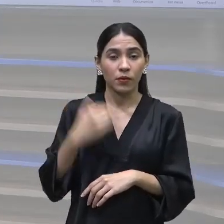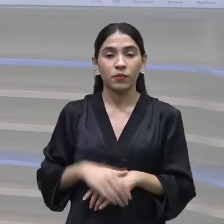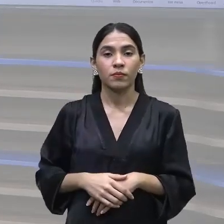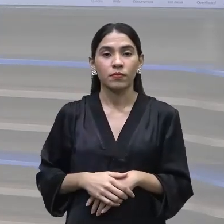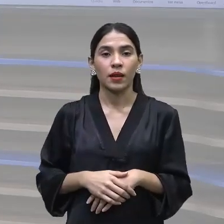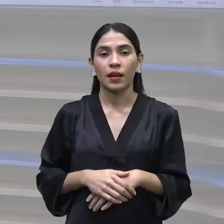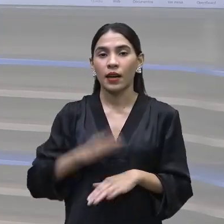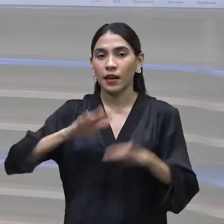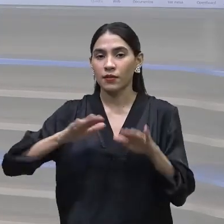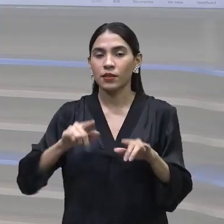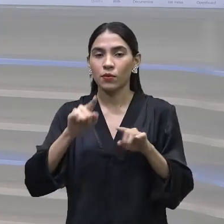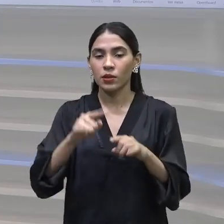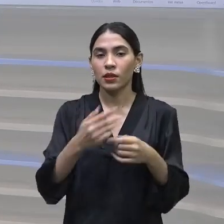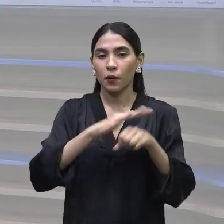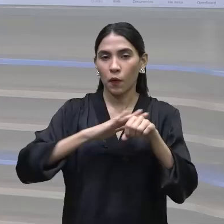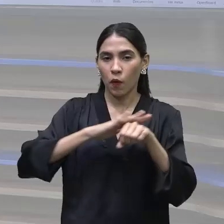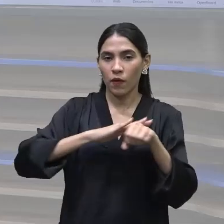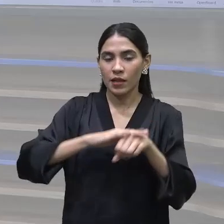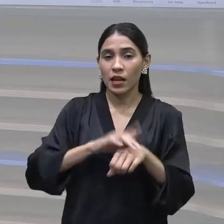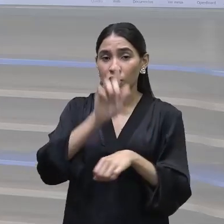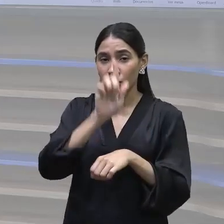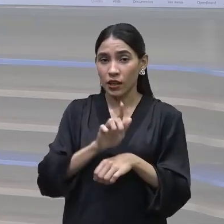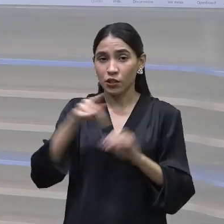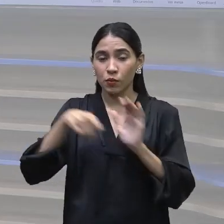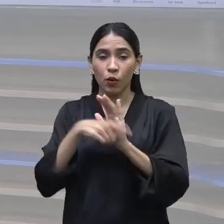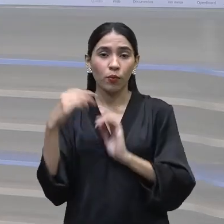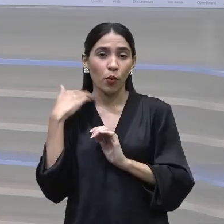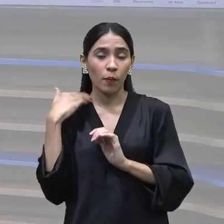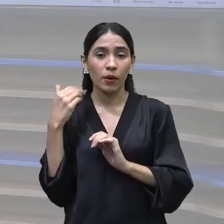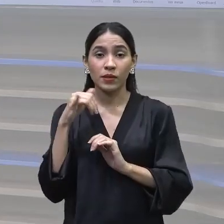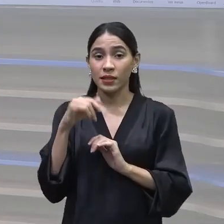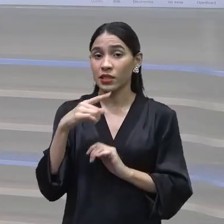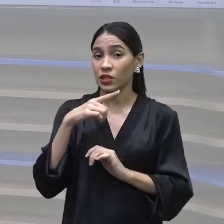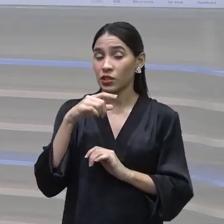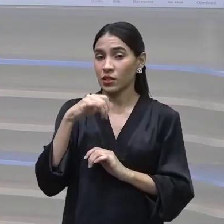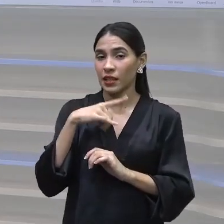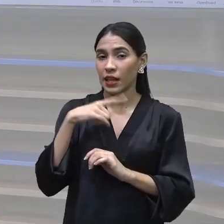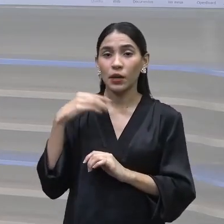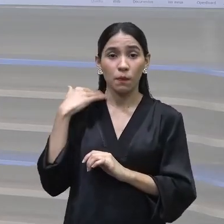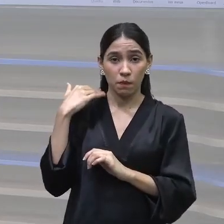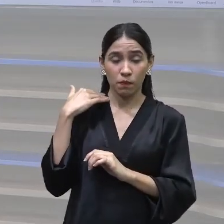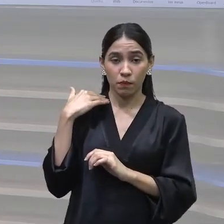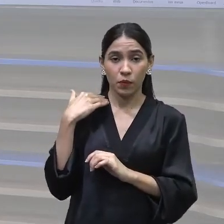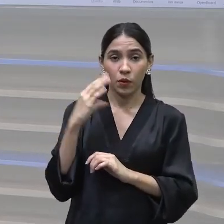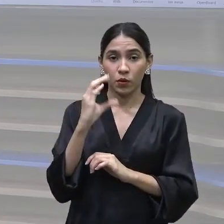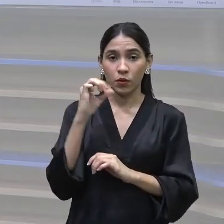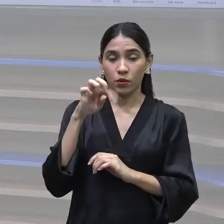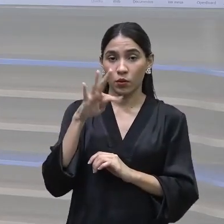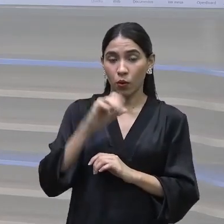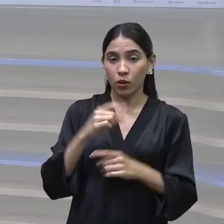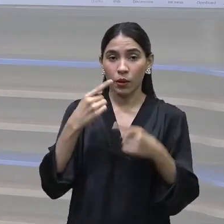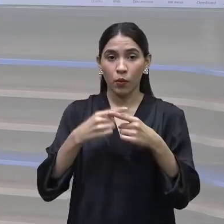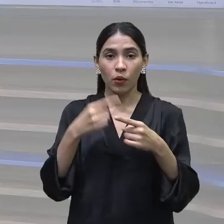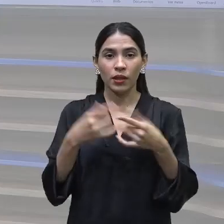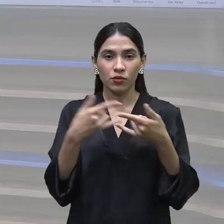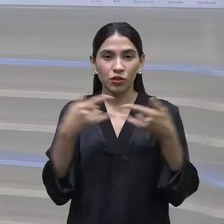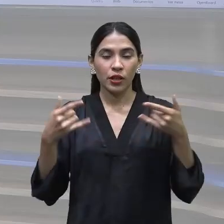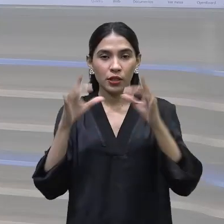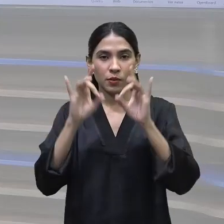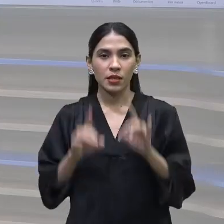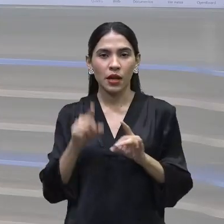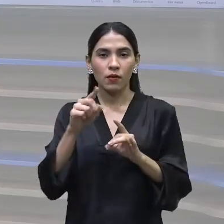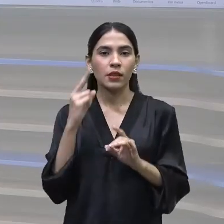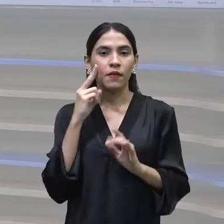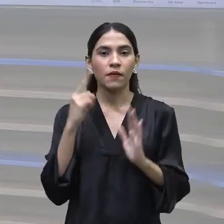em acordo com o seu gerente do seu banco, se você tiver conta em banco, tá? Por quê? Porque o cheque especial, você vai ver na sua conta lá,